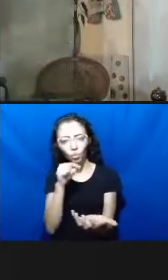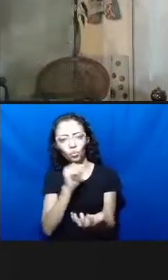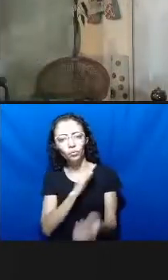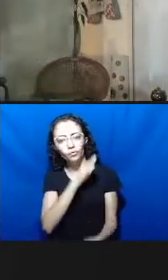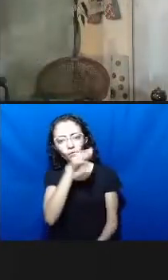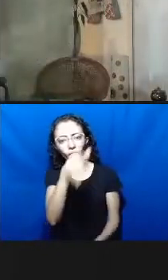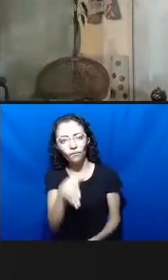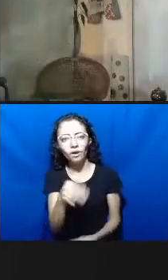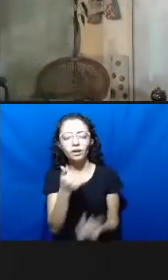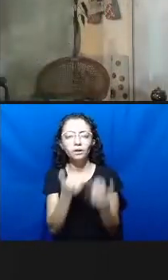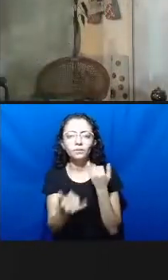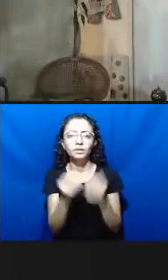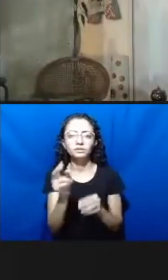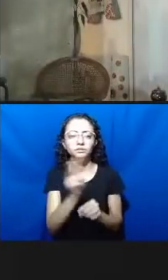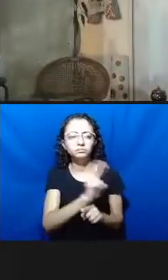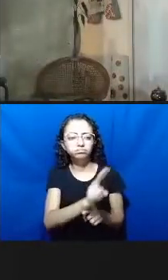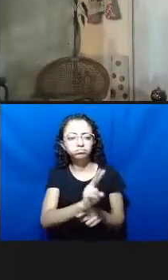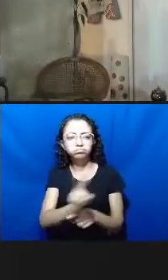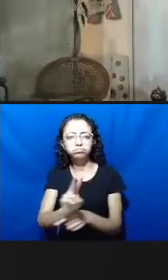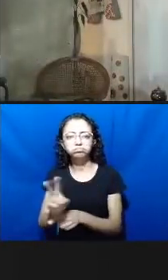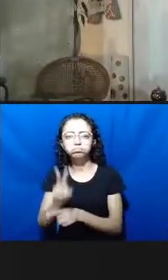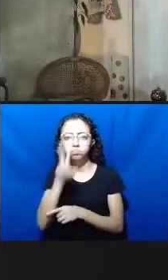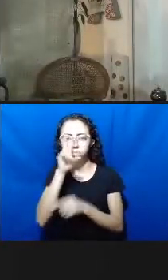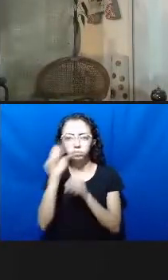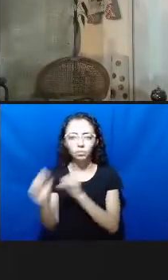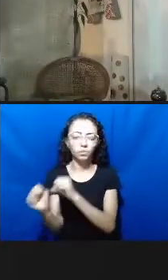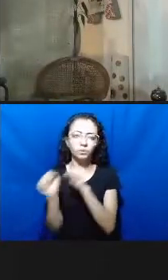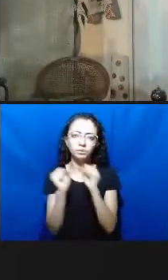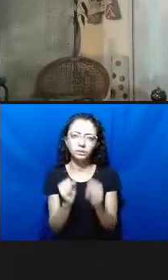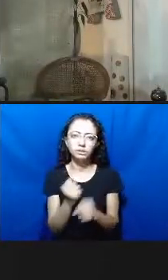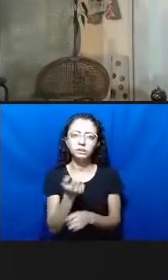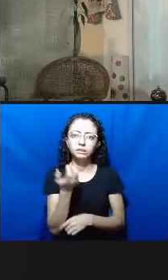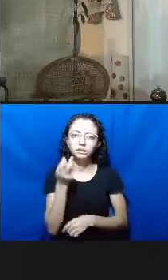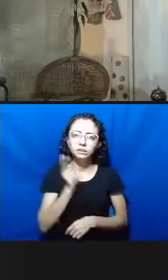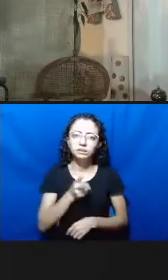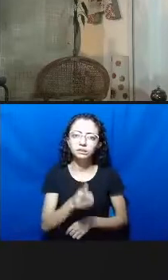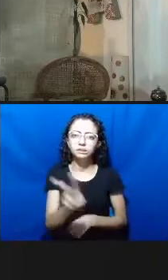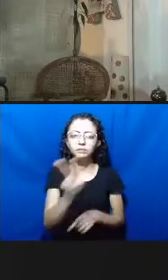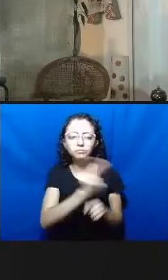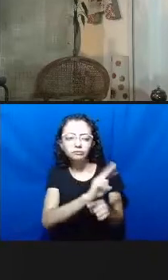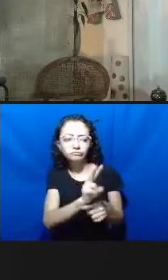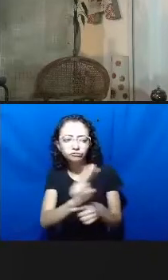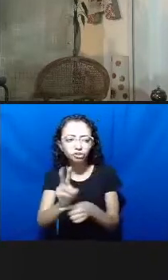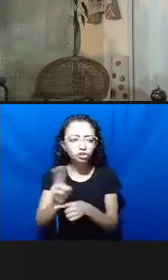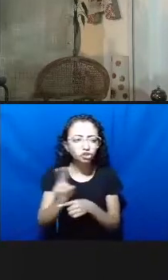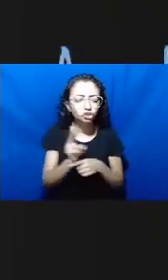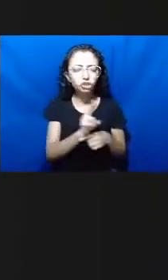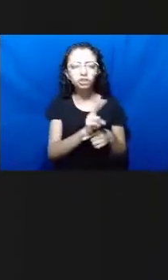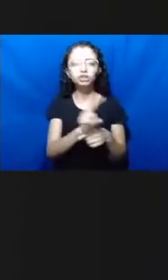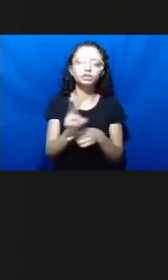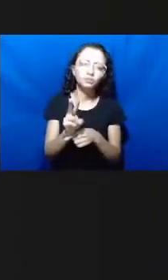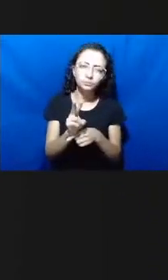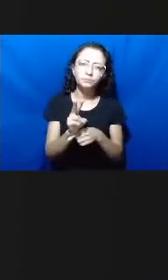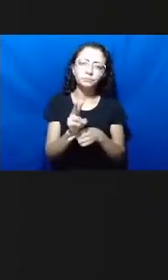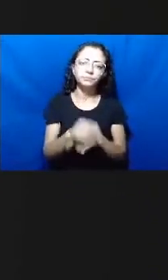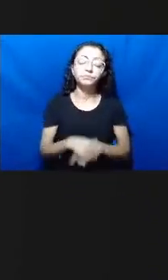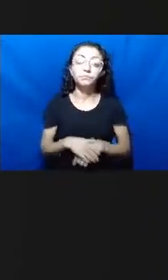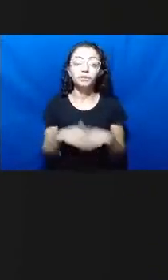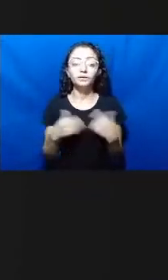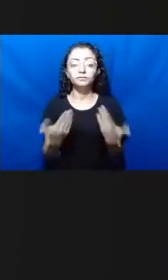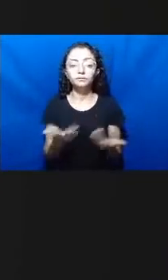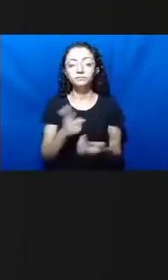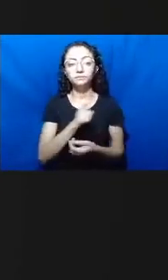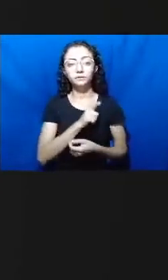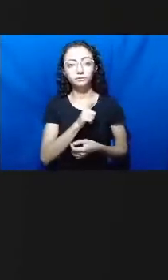o poder que sempre está vasculhando, sempre está monitorando, sempre está vigilante, ele vai ser